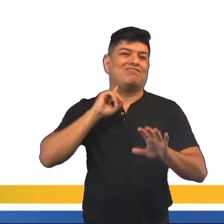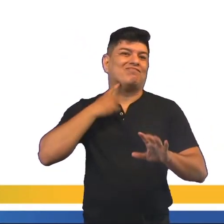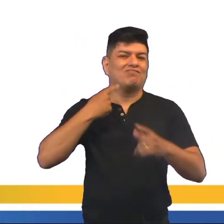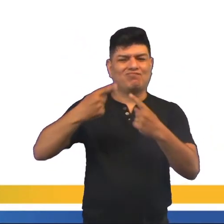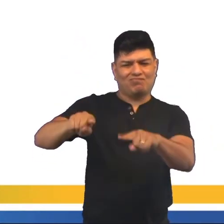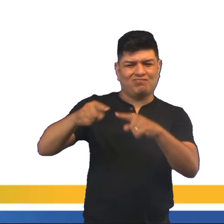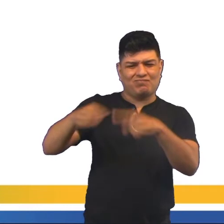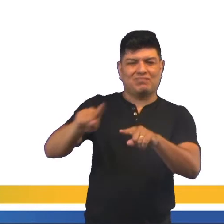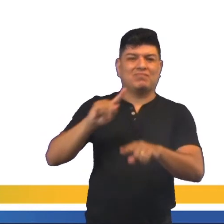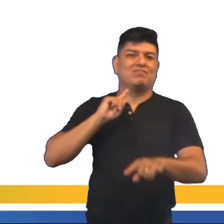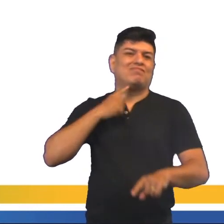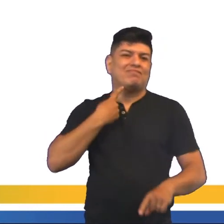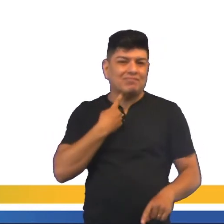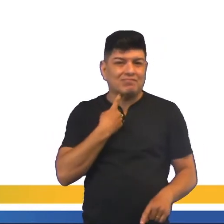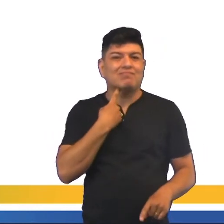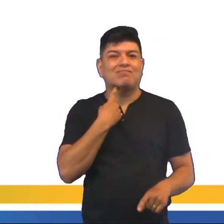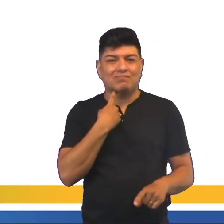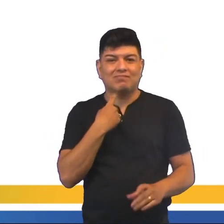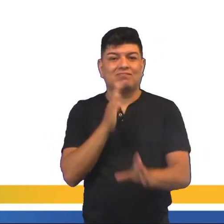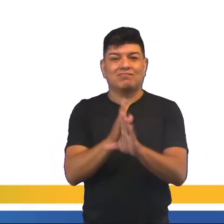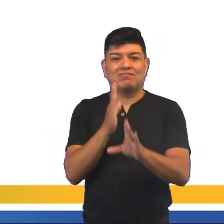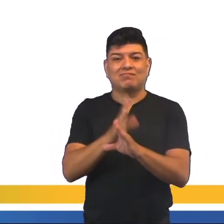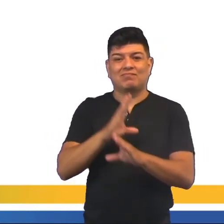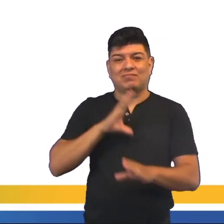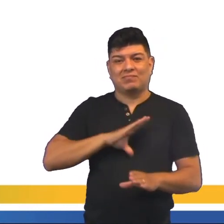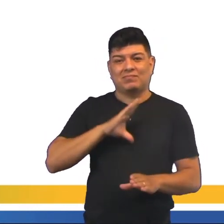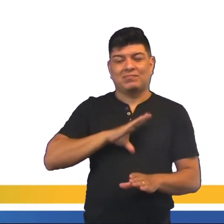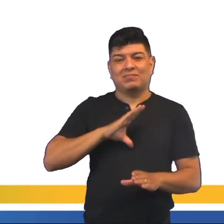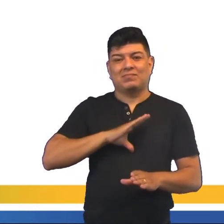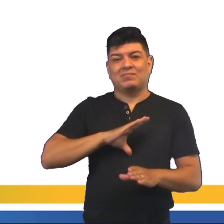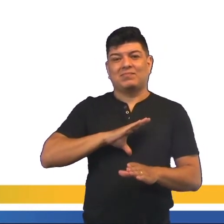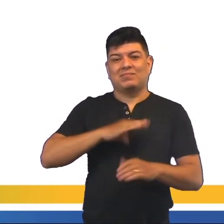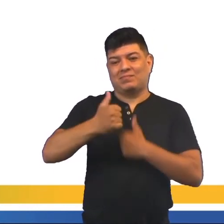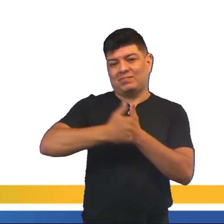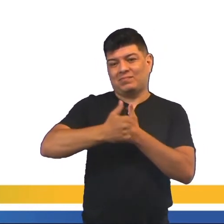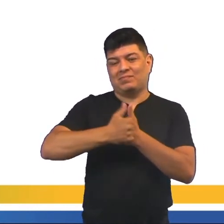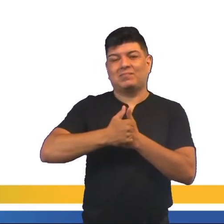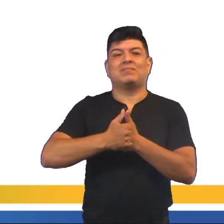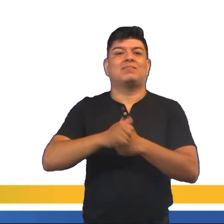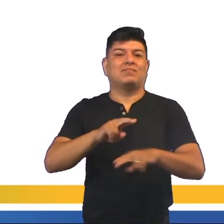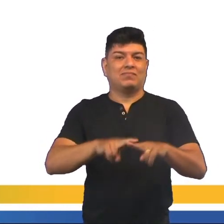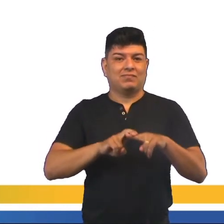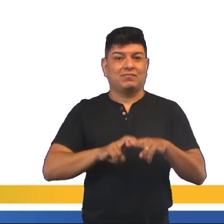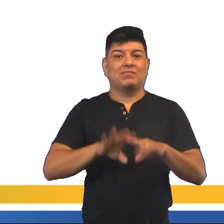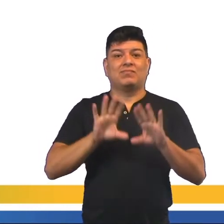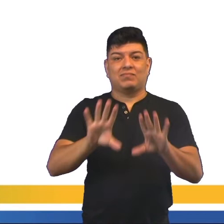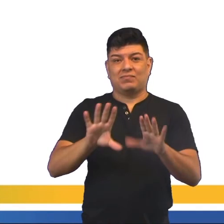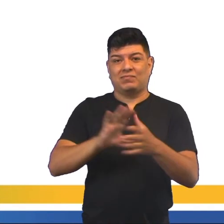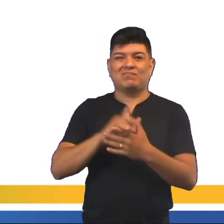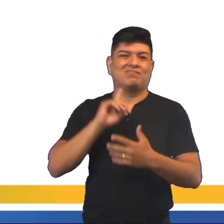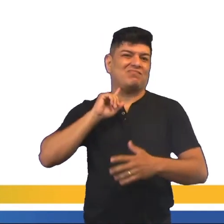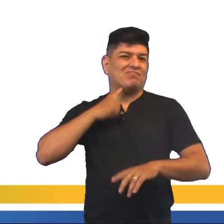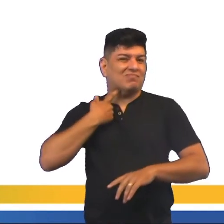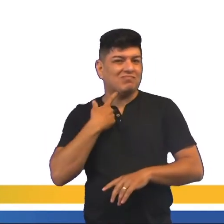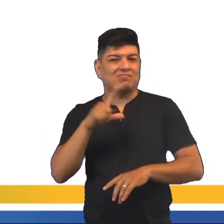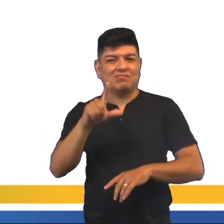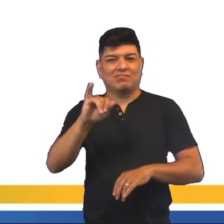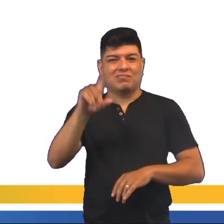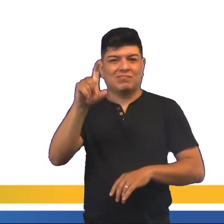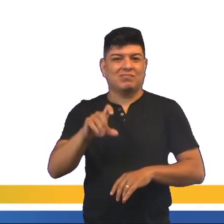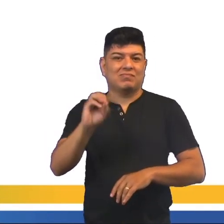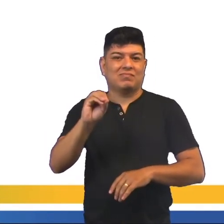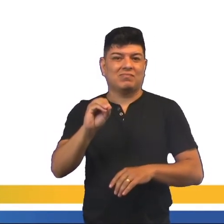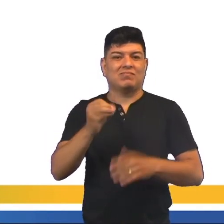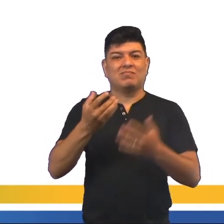impiedosamente poluído, né? Exatamente por essas cidades que estão às suas margens, e às vezes com lixos,